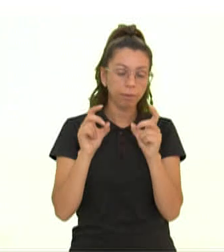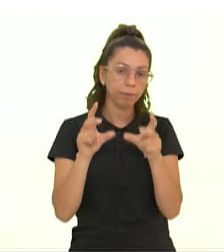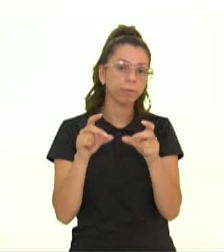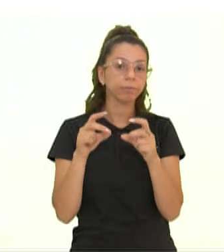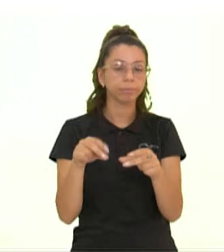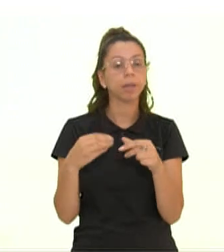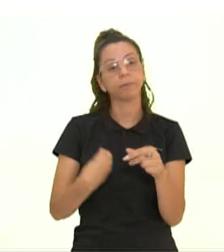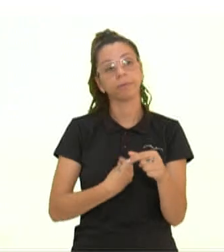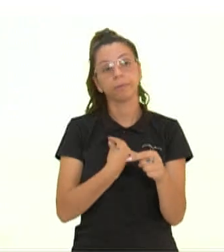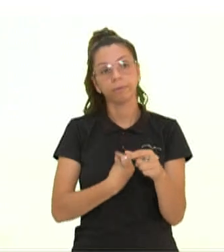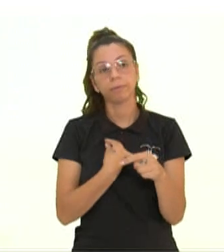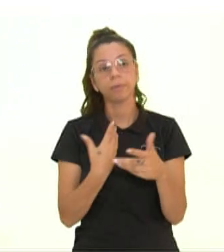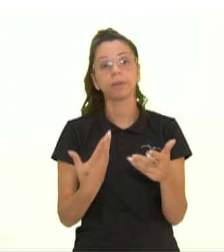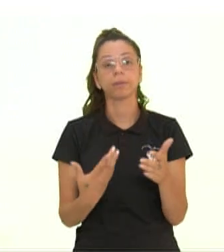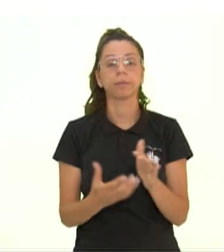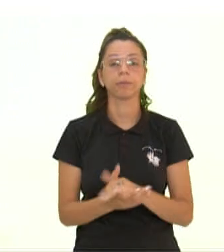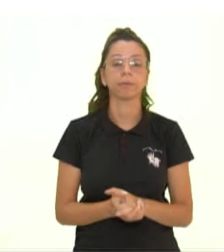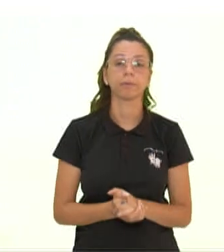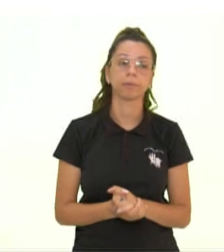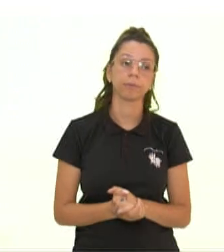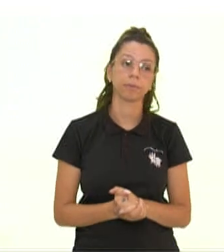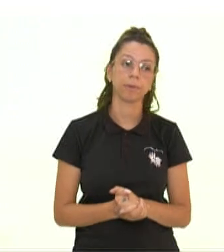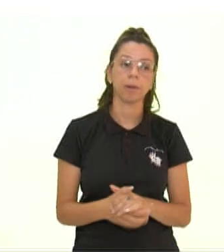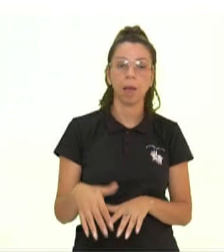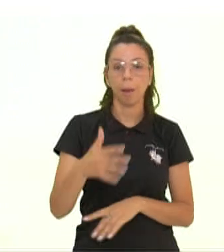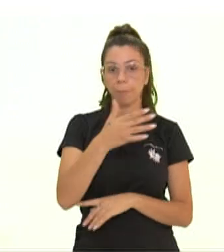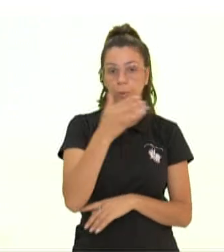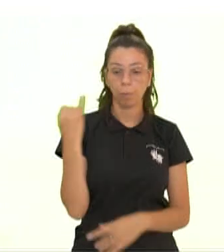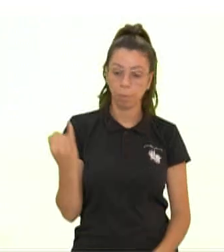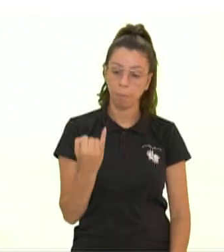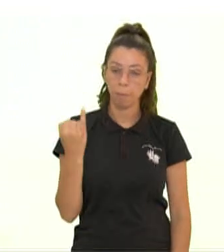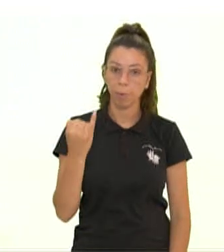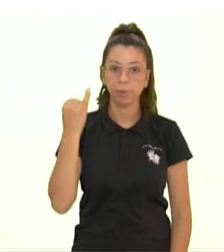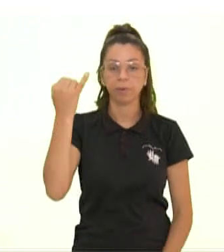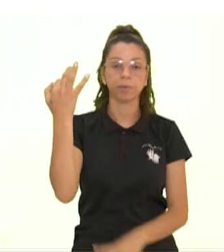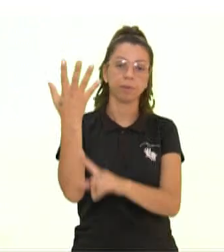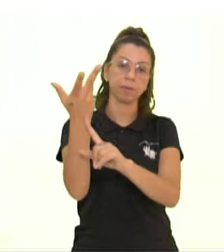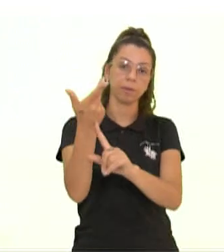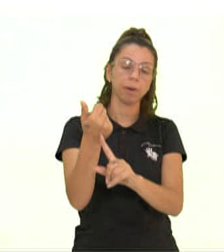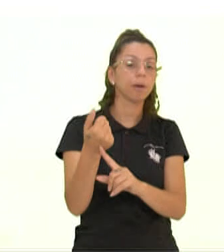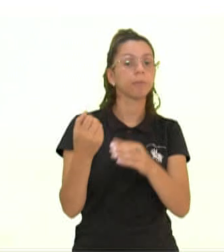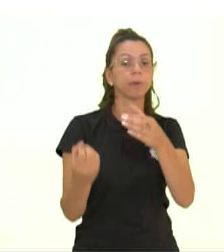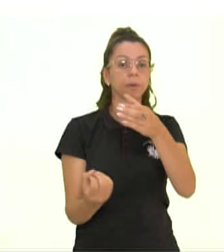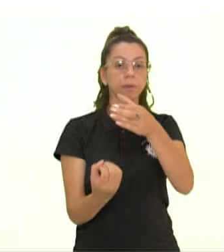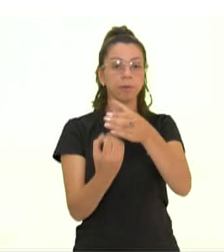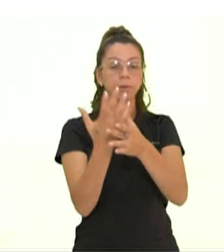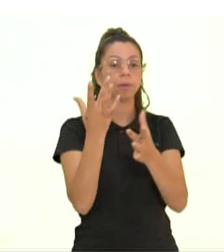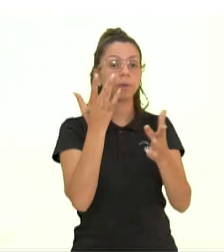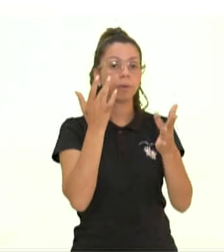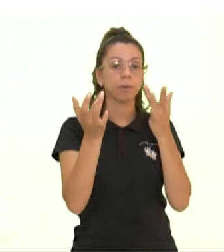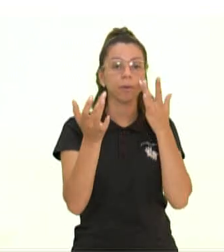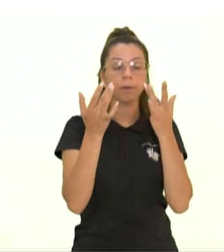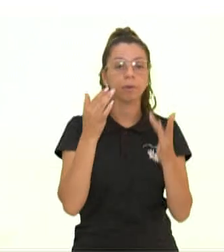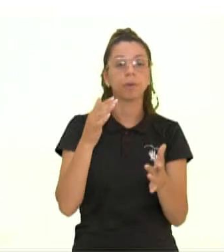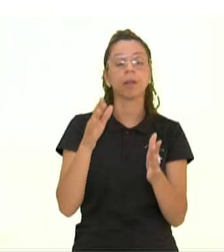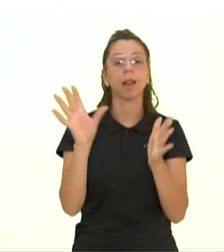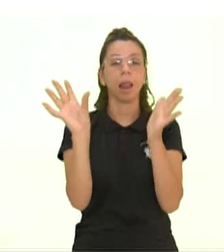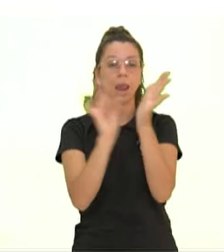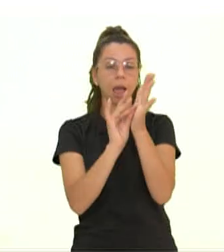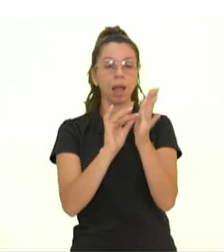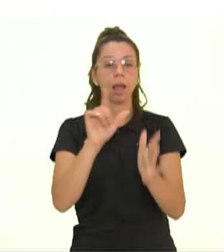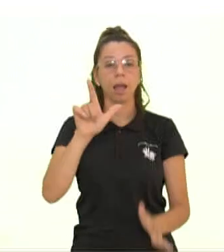para sobreviver. E é uma pessoa muito importante na arte também, porque é a criadora do teatro Lambe